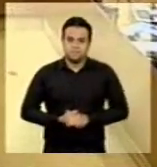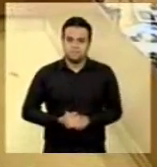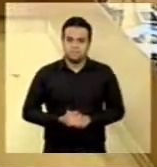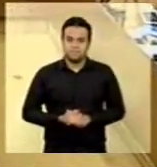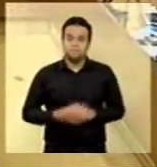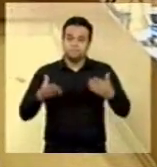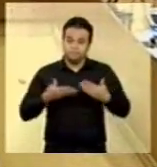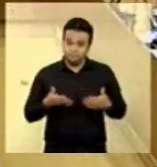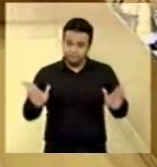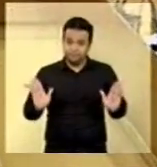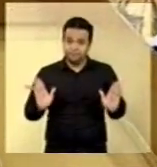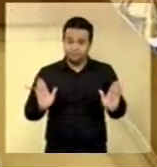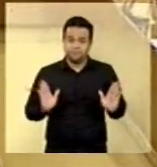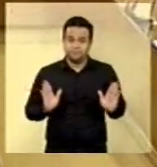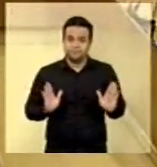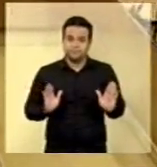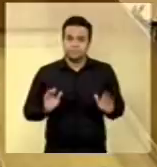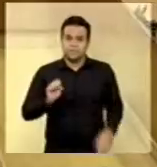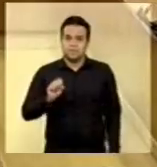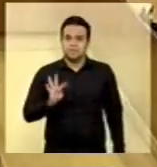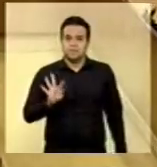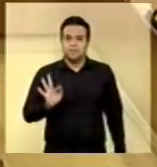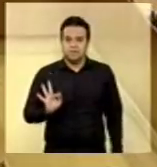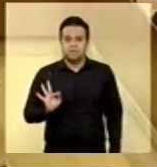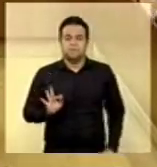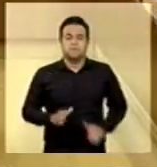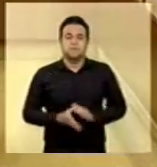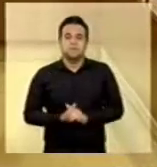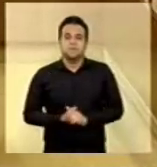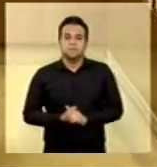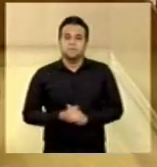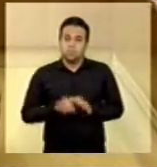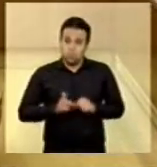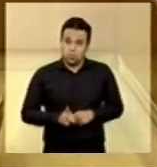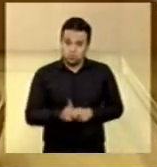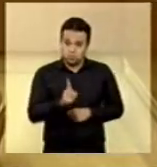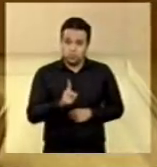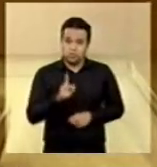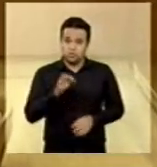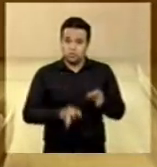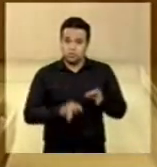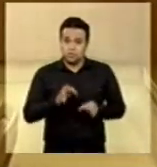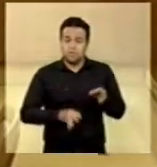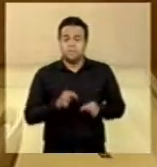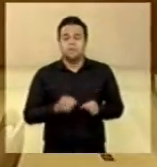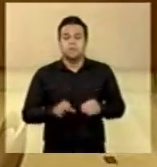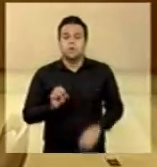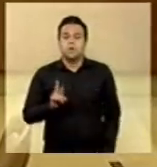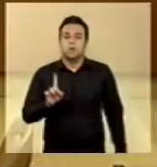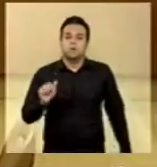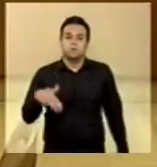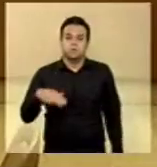Declaro reabertos os trabalhos do plenário do Supremo Tribunal Federal e dando continuidade ao julgamento da questão de ordem na ação